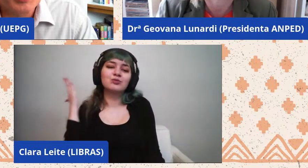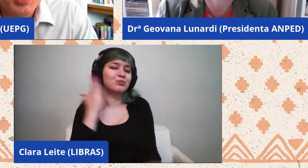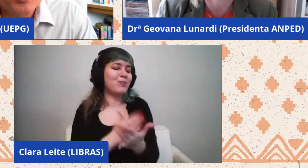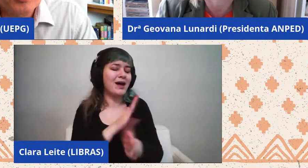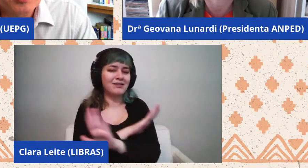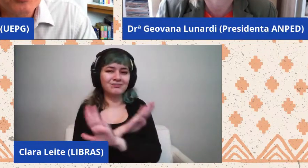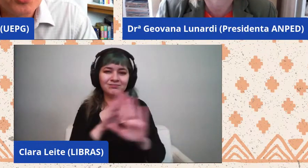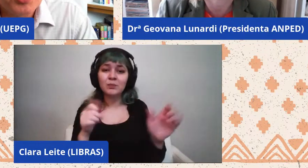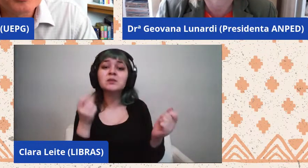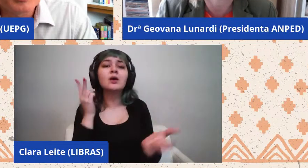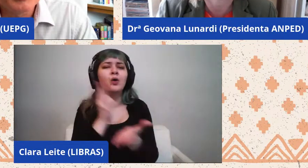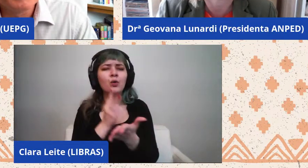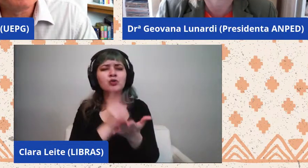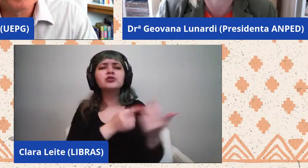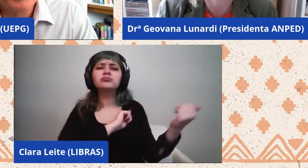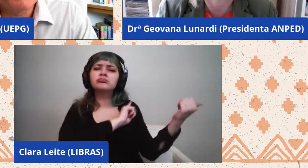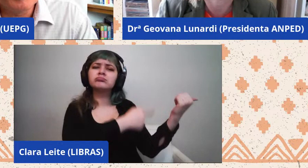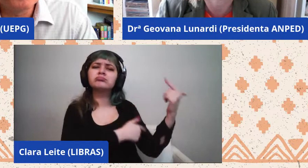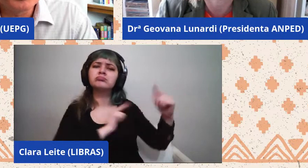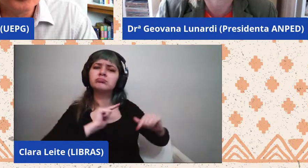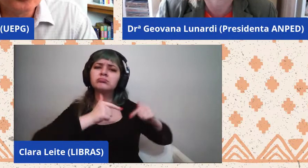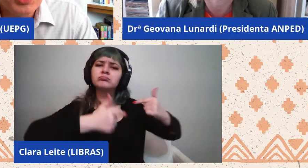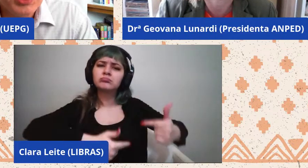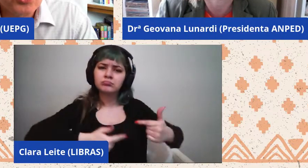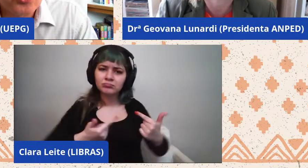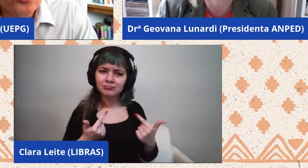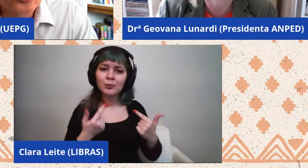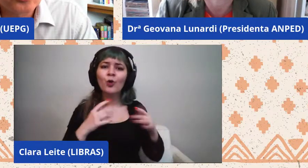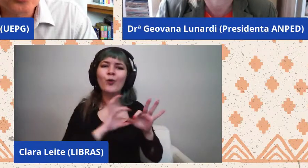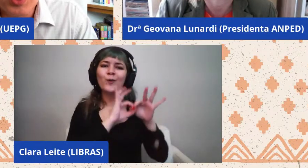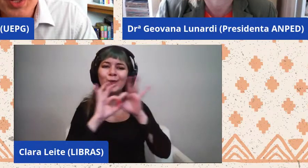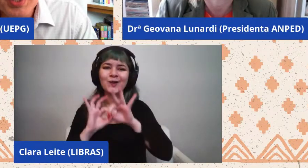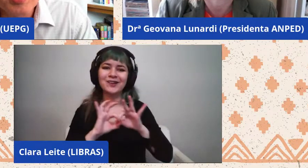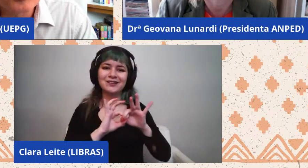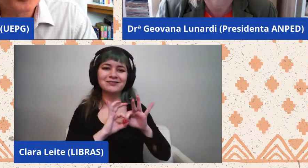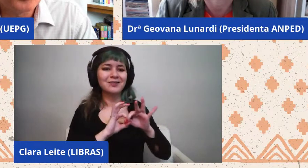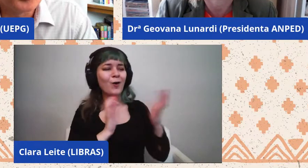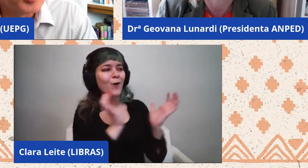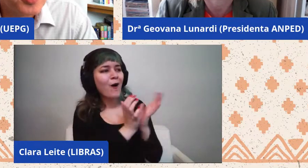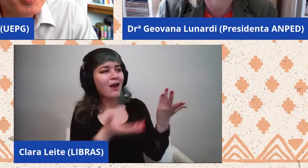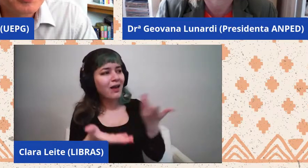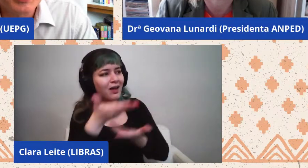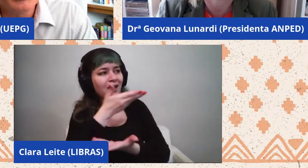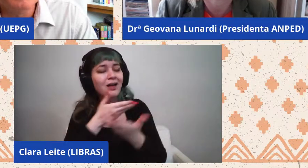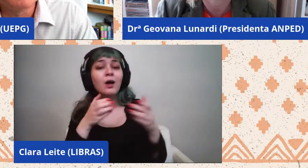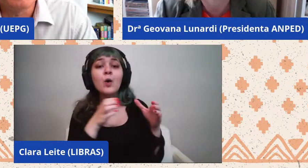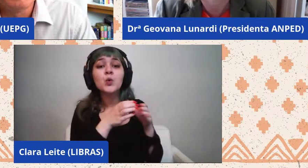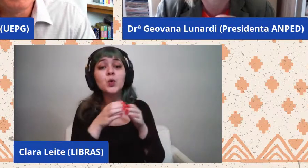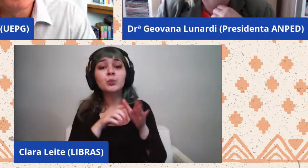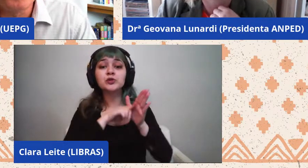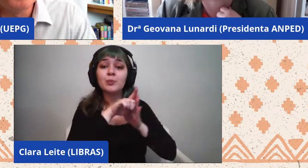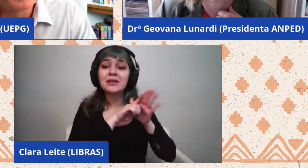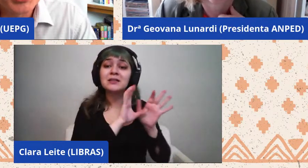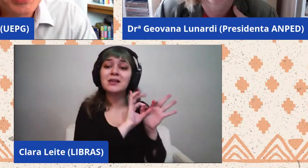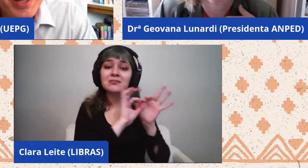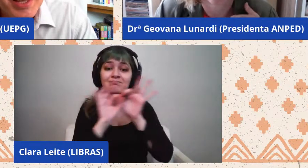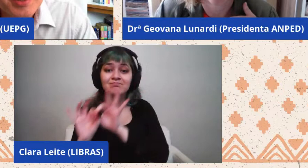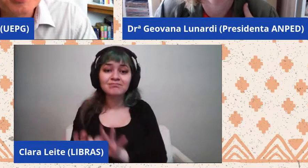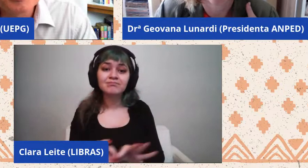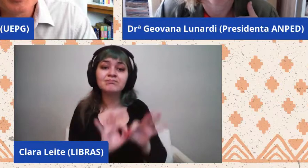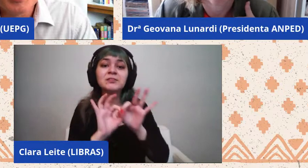temos que mostrar a nossa força, temos que nos unir com os colegas, com os grupos de pesquisa, com